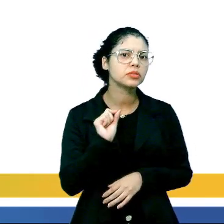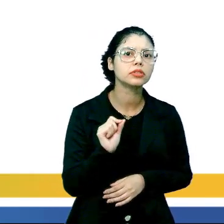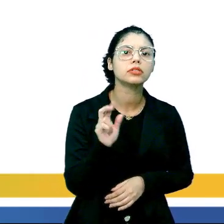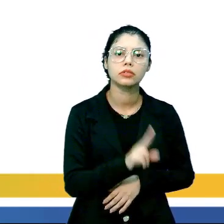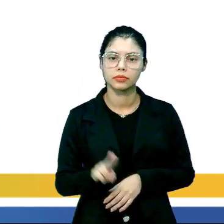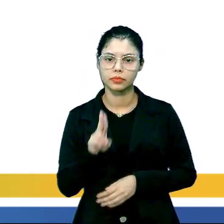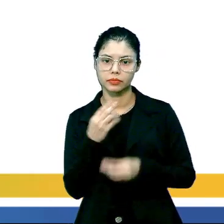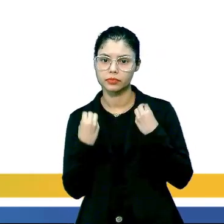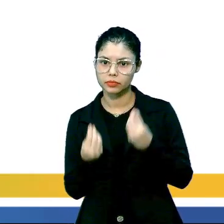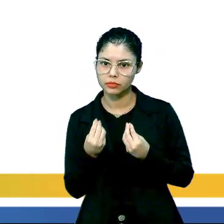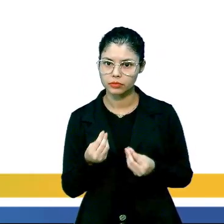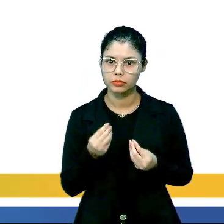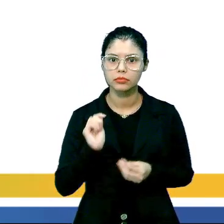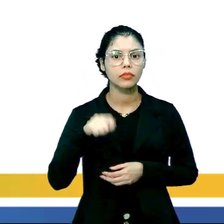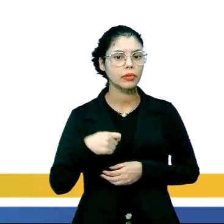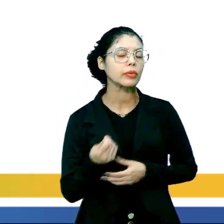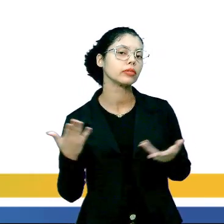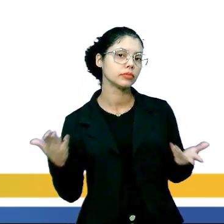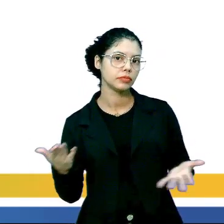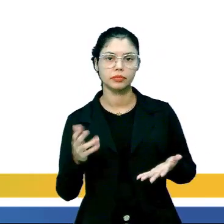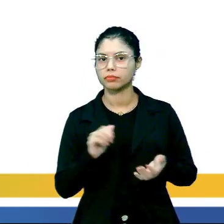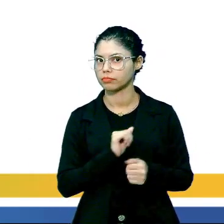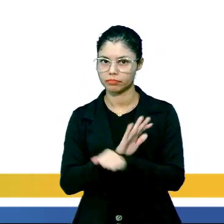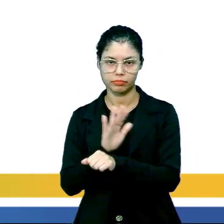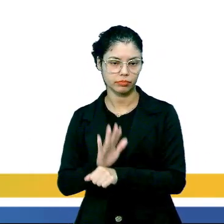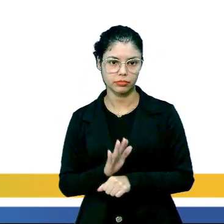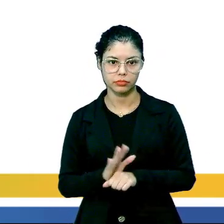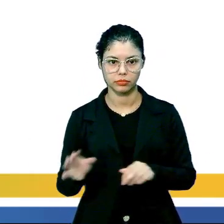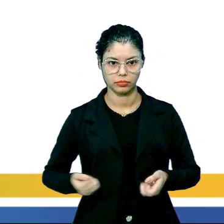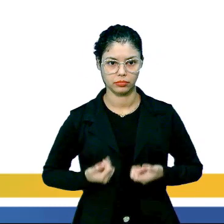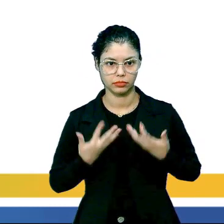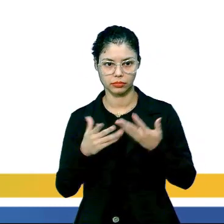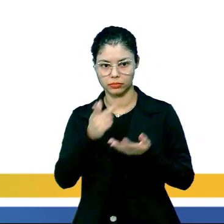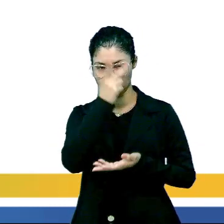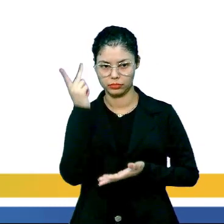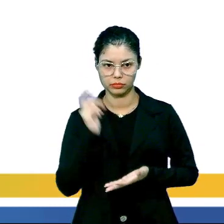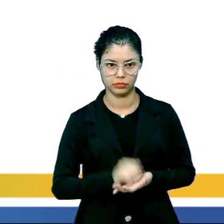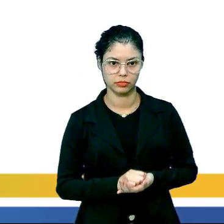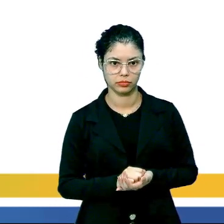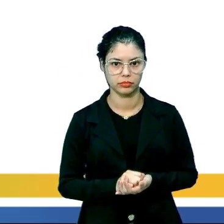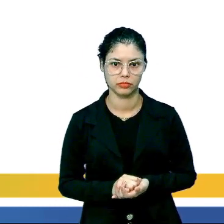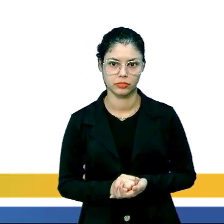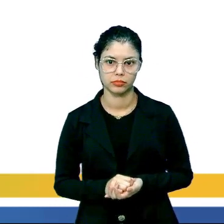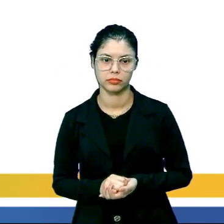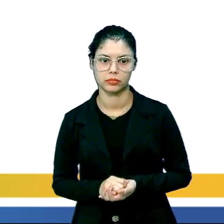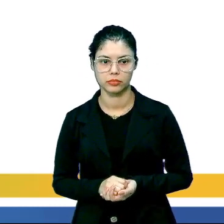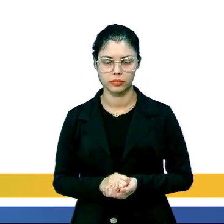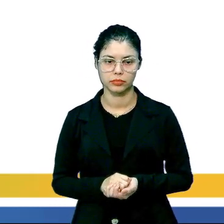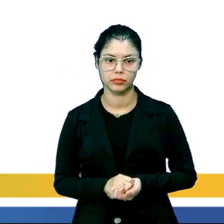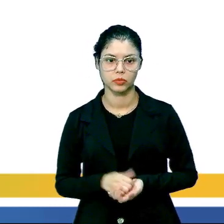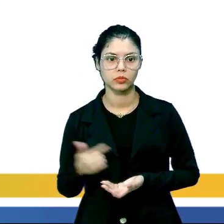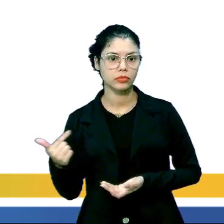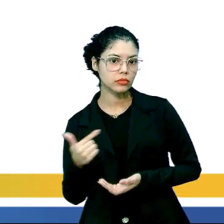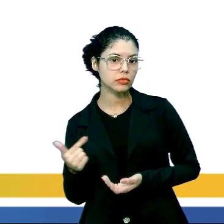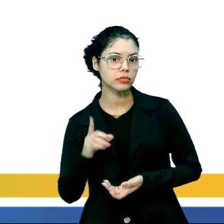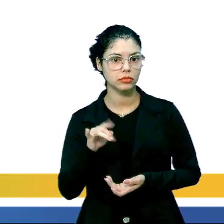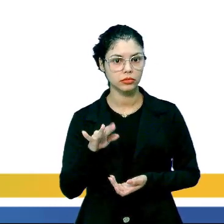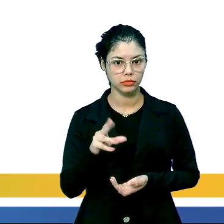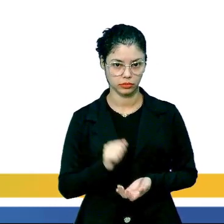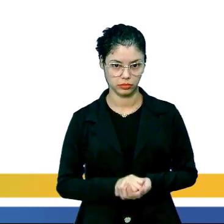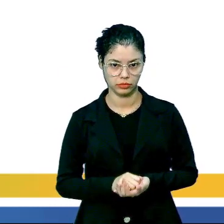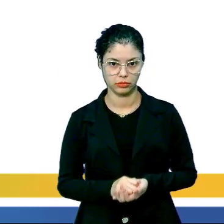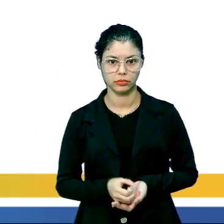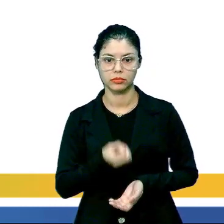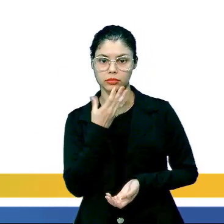está usando e o que ela simboliza, então isso não ajuda a emancipação das pessoas, isso é denunciado por ela. Então, segundo Adorno